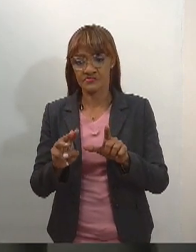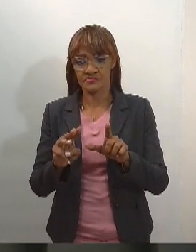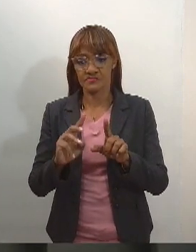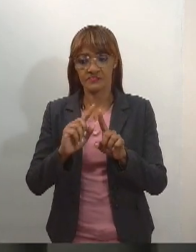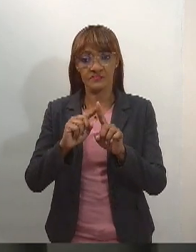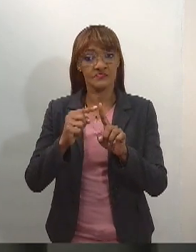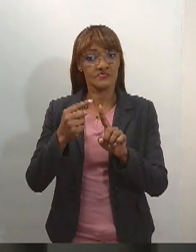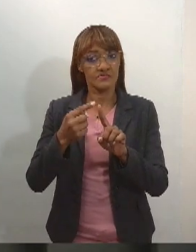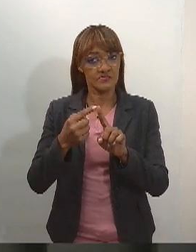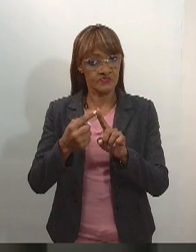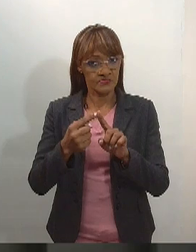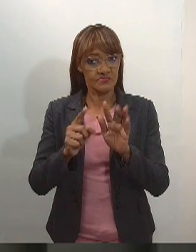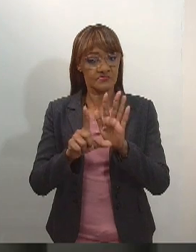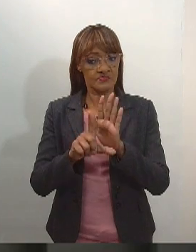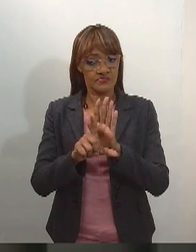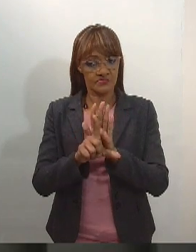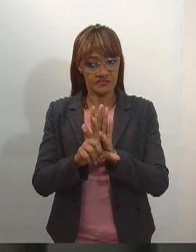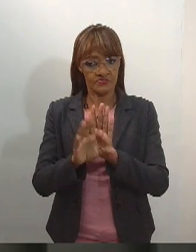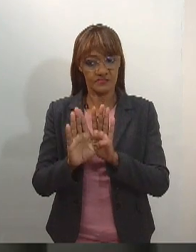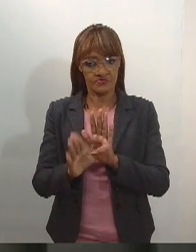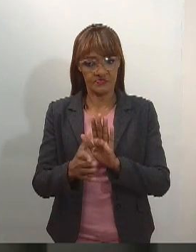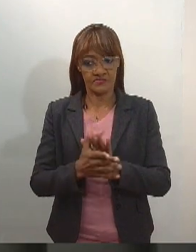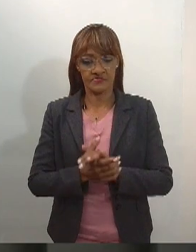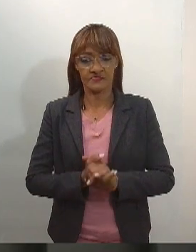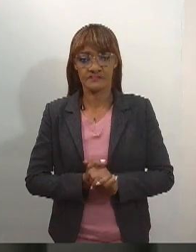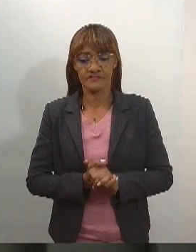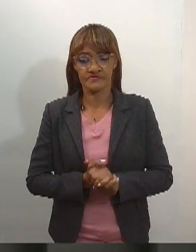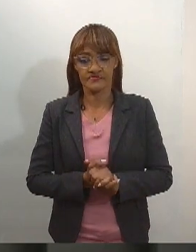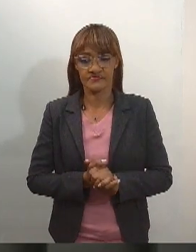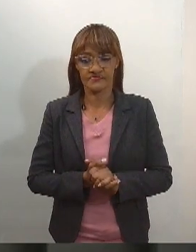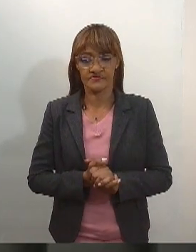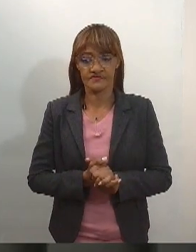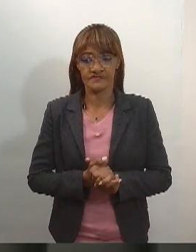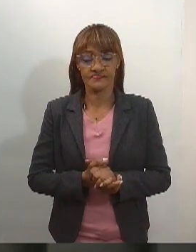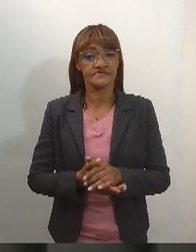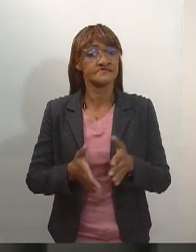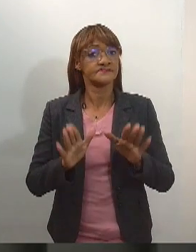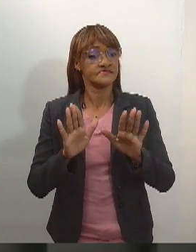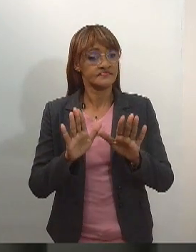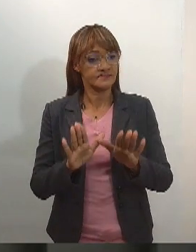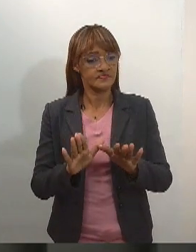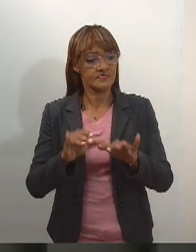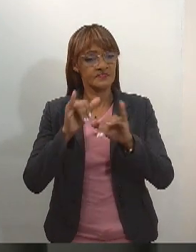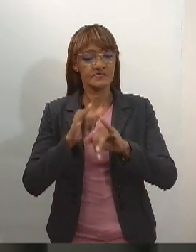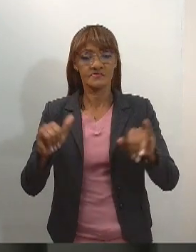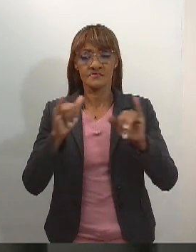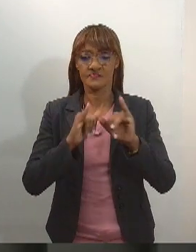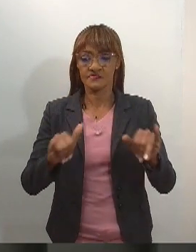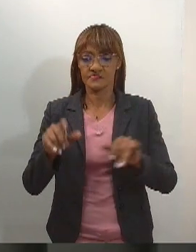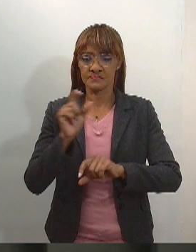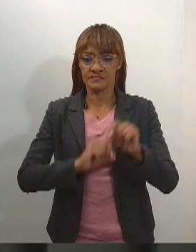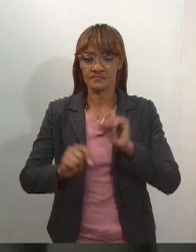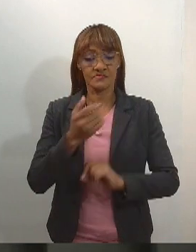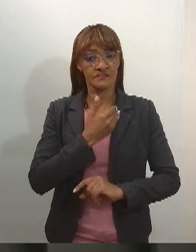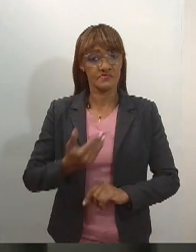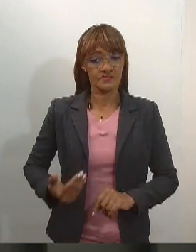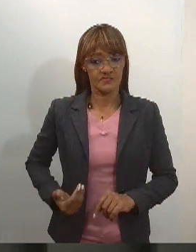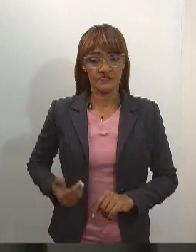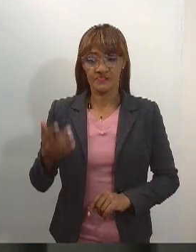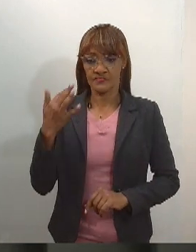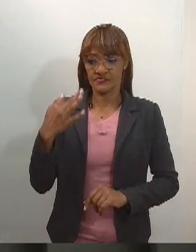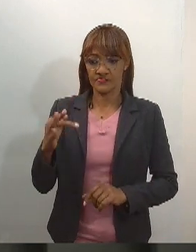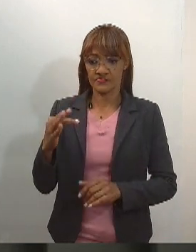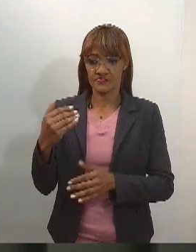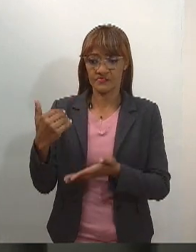sem incidência da multa de ofício. E olha uma outra informação: com recursos do governo federal, a Secretaria Estadual